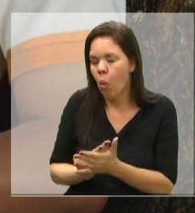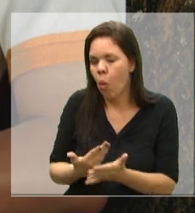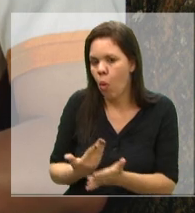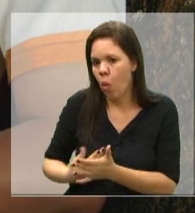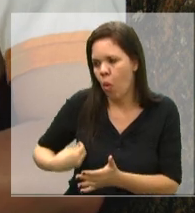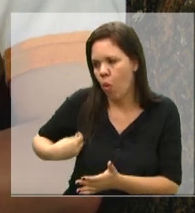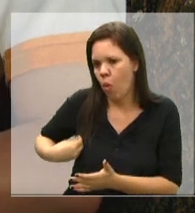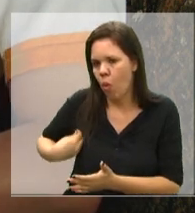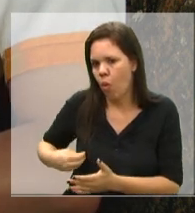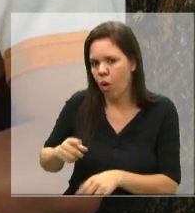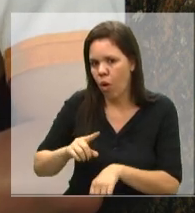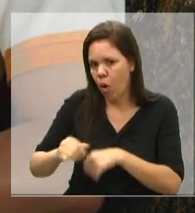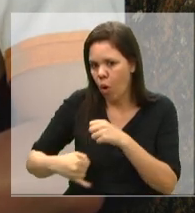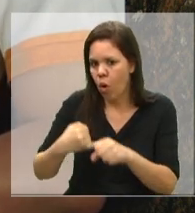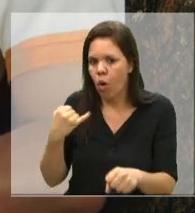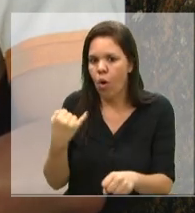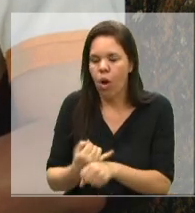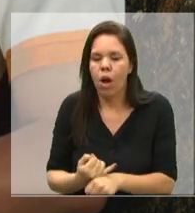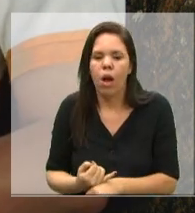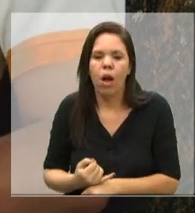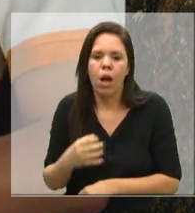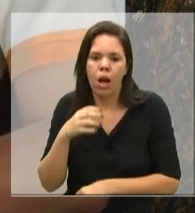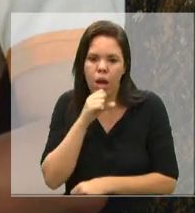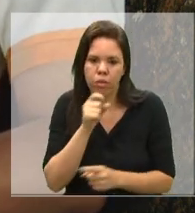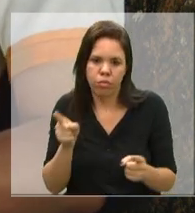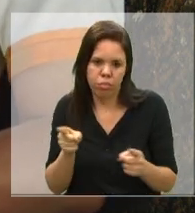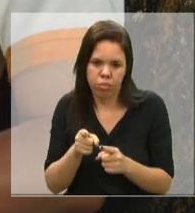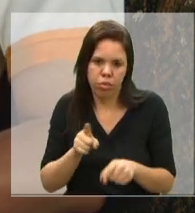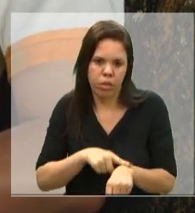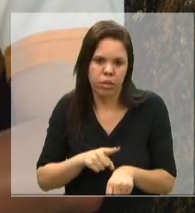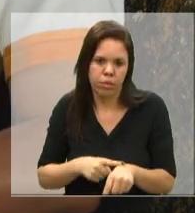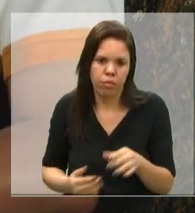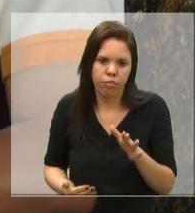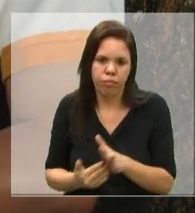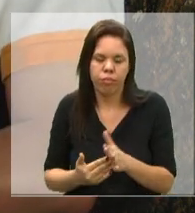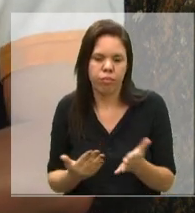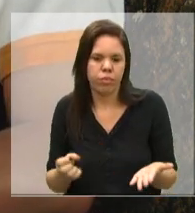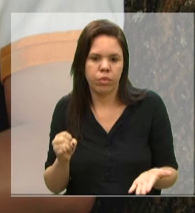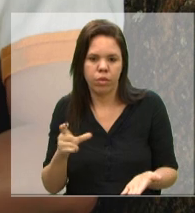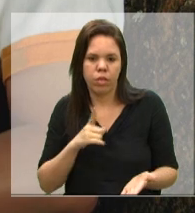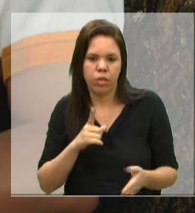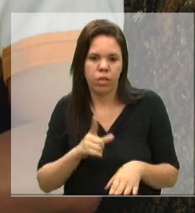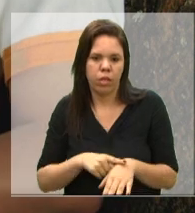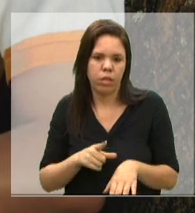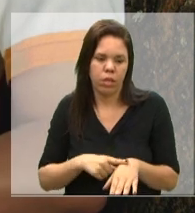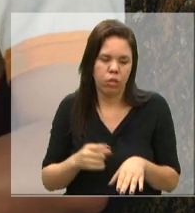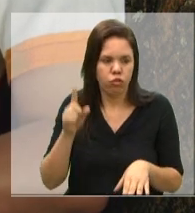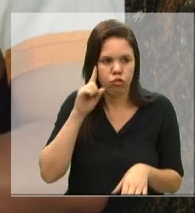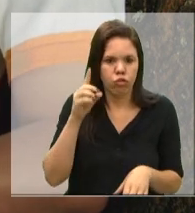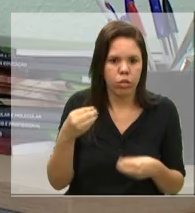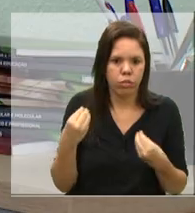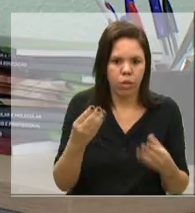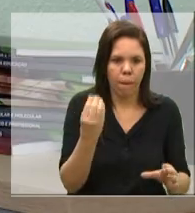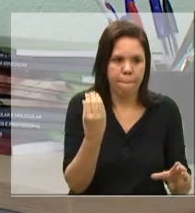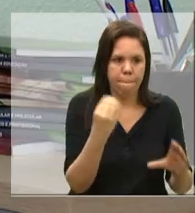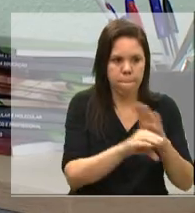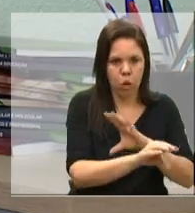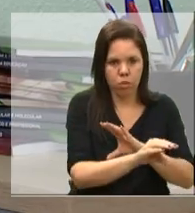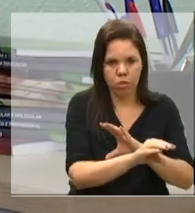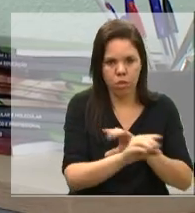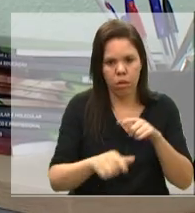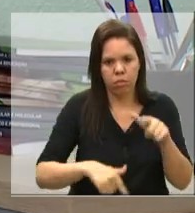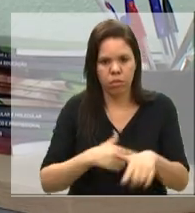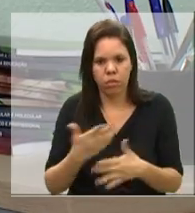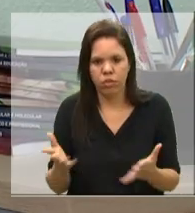prazos online, eles são muito severos, eu diria, porque se ele tem uma determinada data para postar um